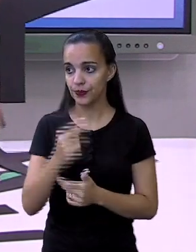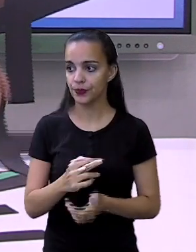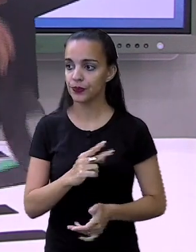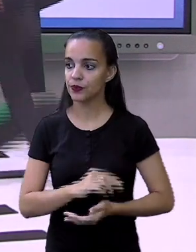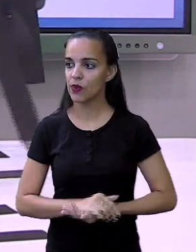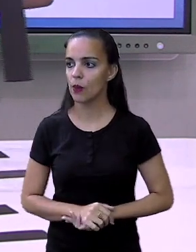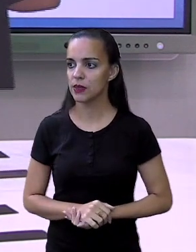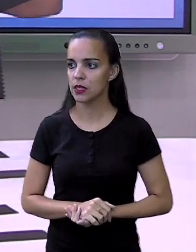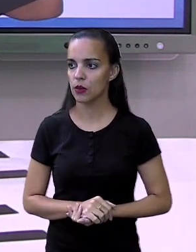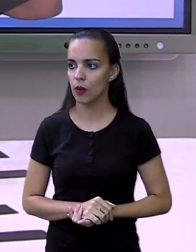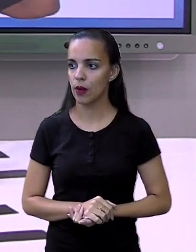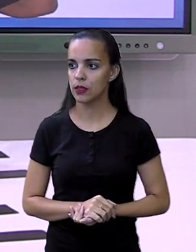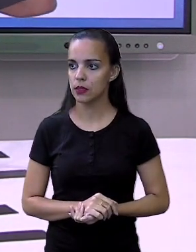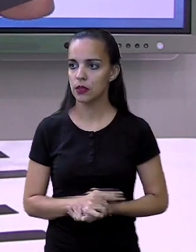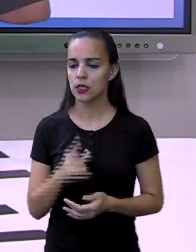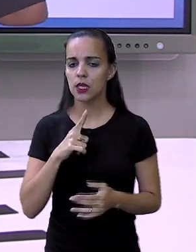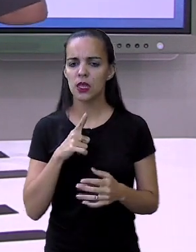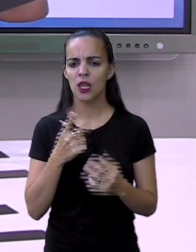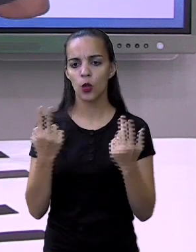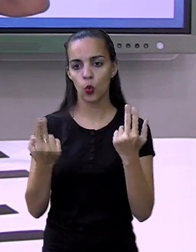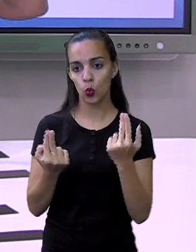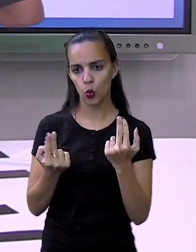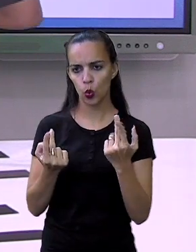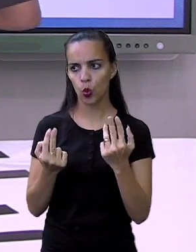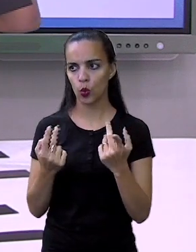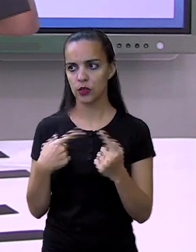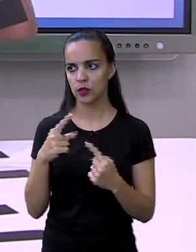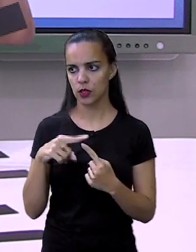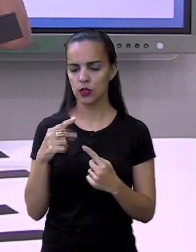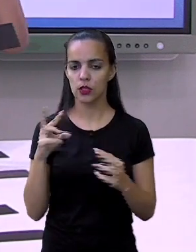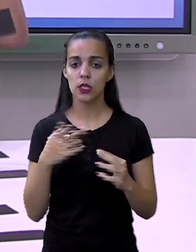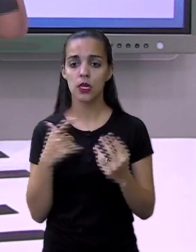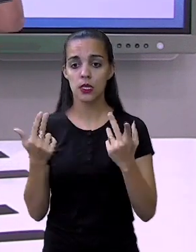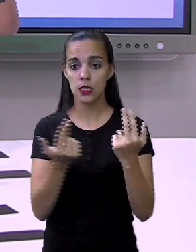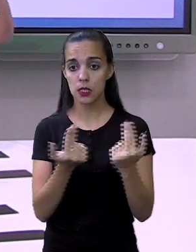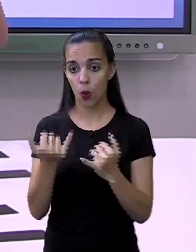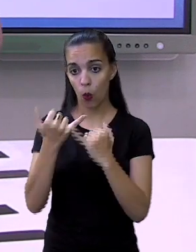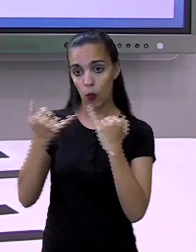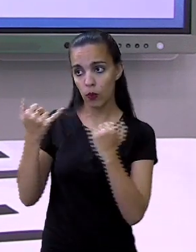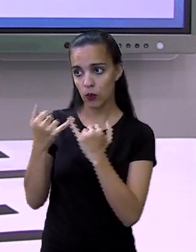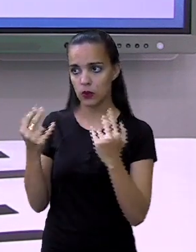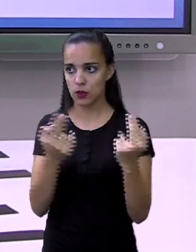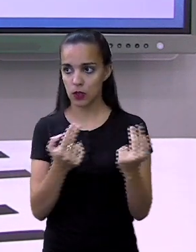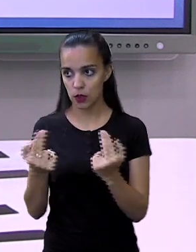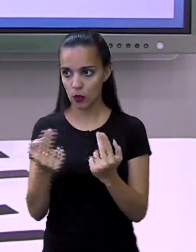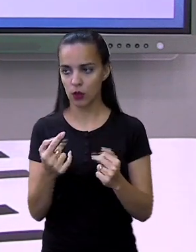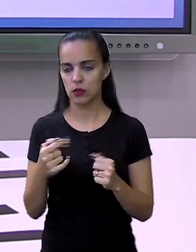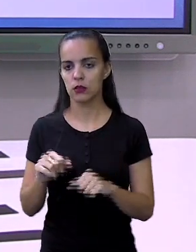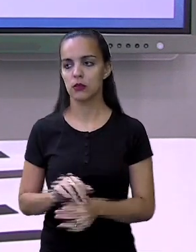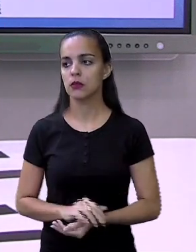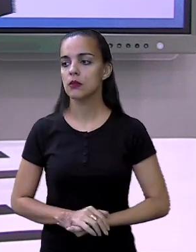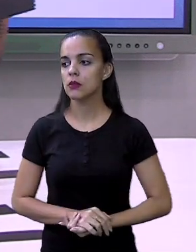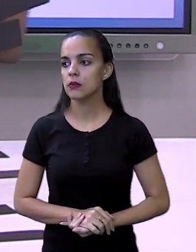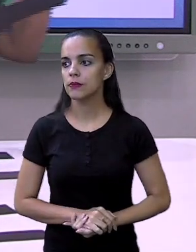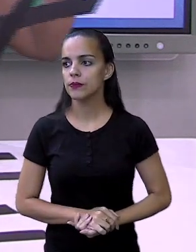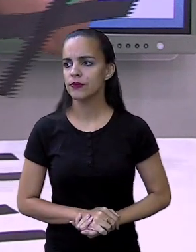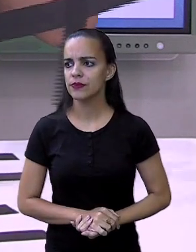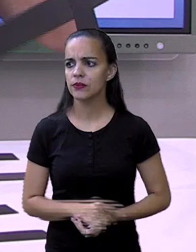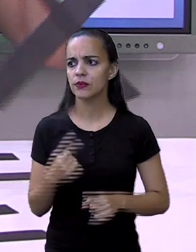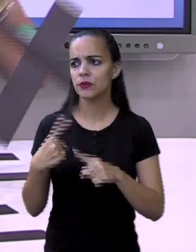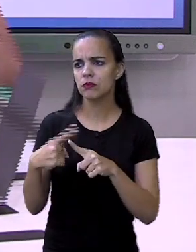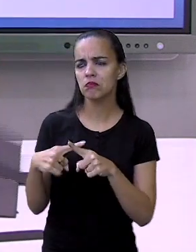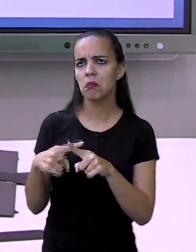Então, eu tenho que os ângulos correspondentes são ângulos iguais. O